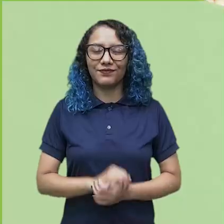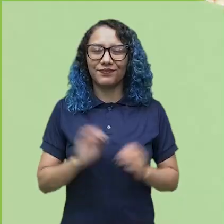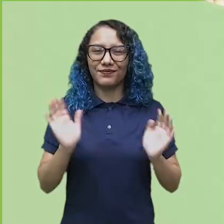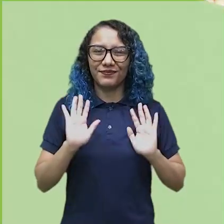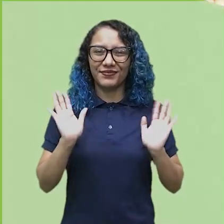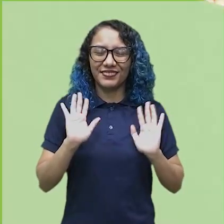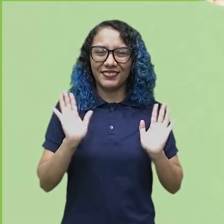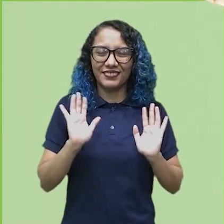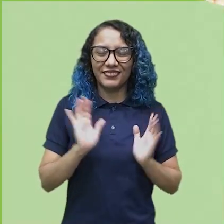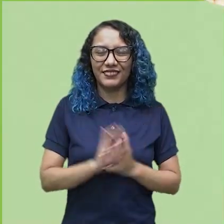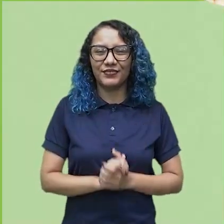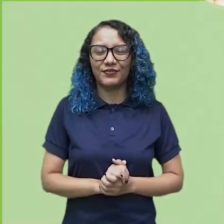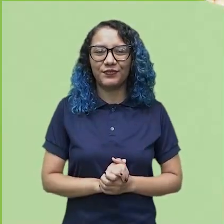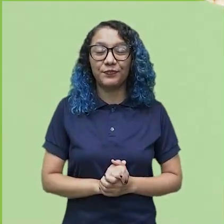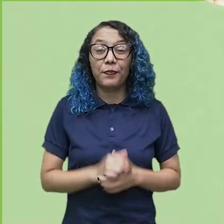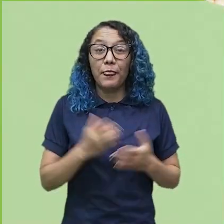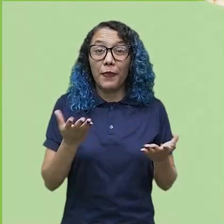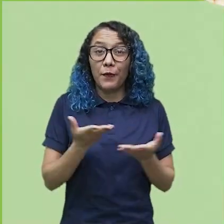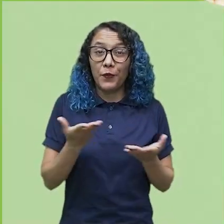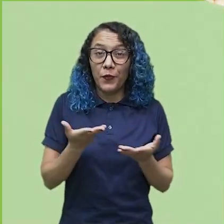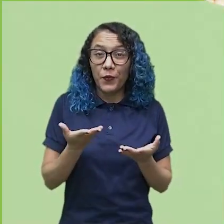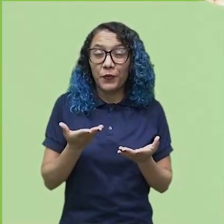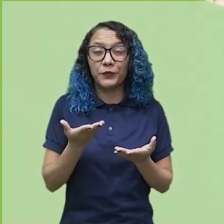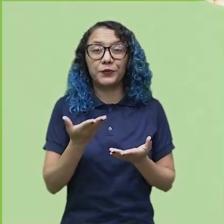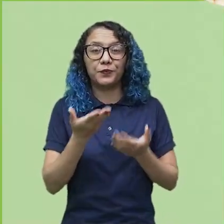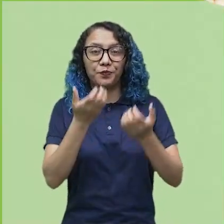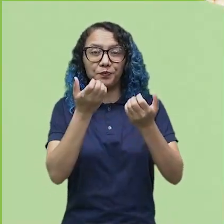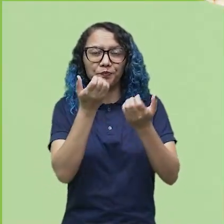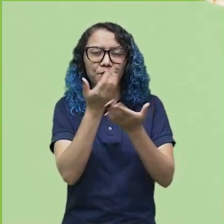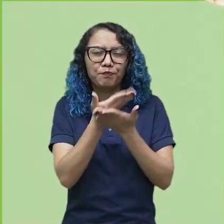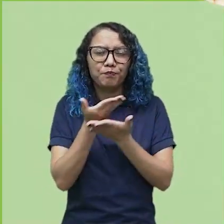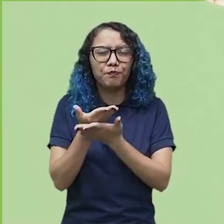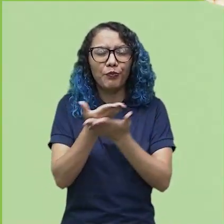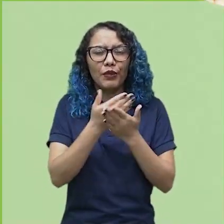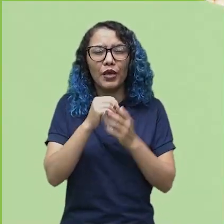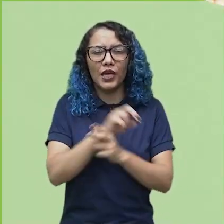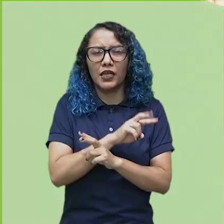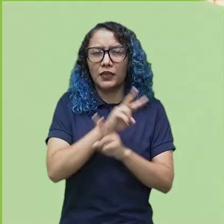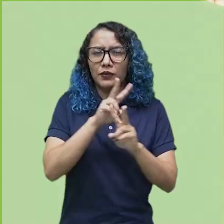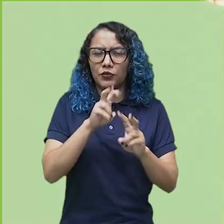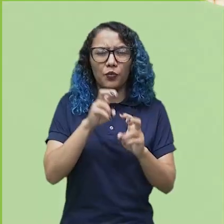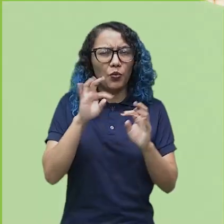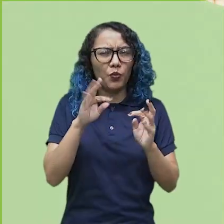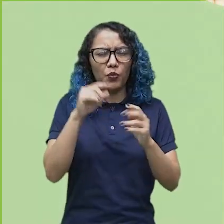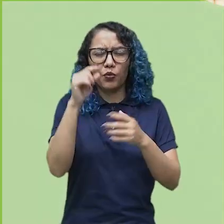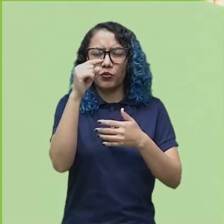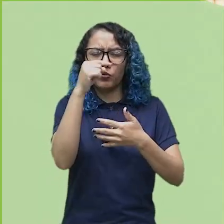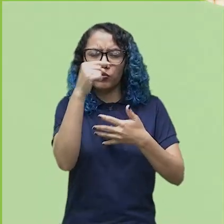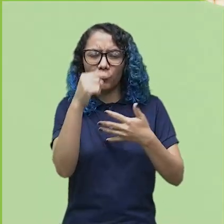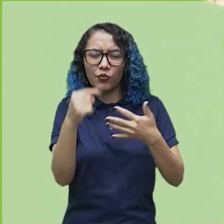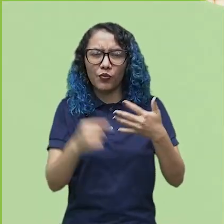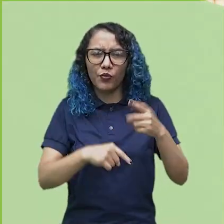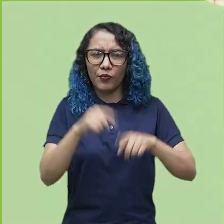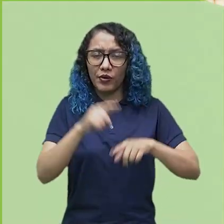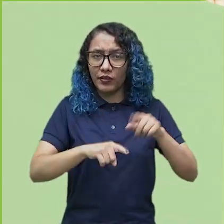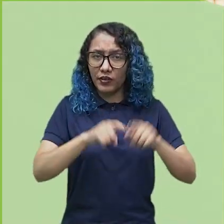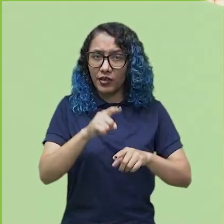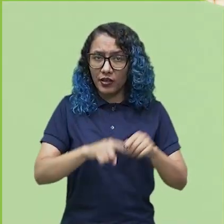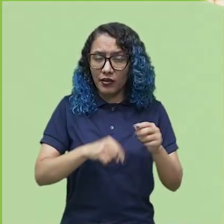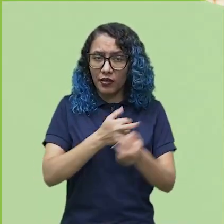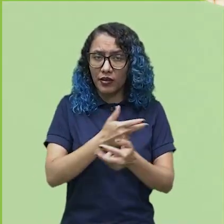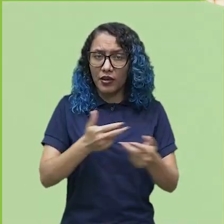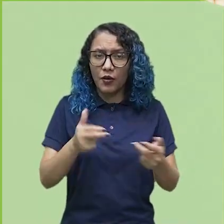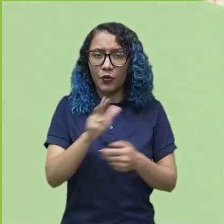Olá, queridos! Então, a gente vai falar sobre todos esses materiais, os utensílios que